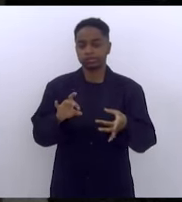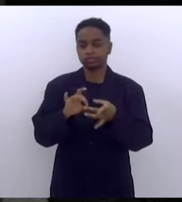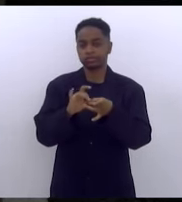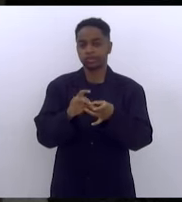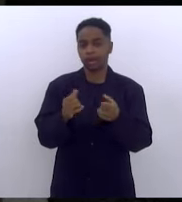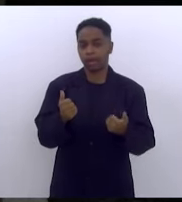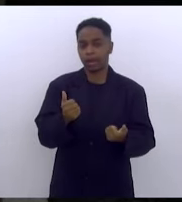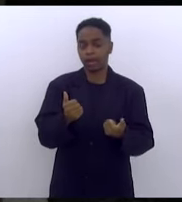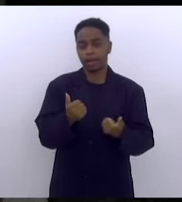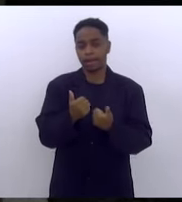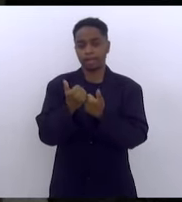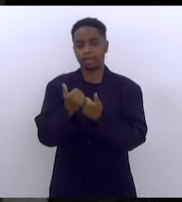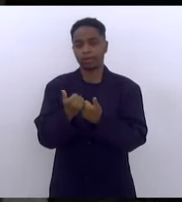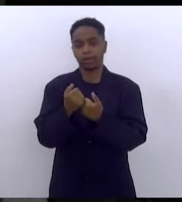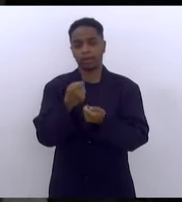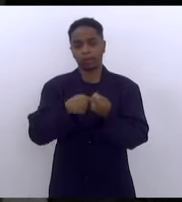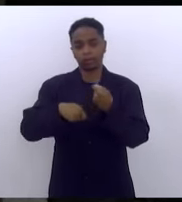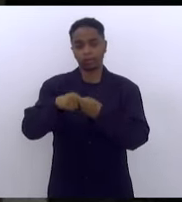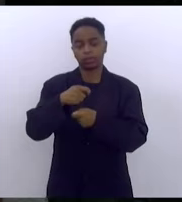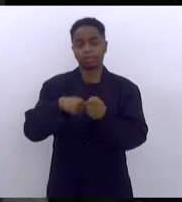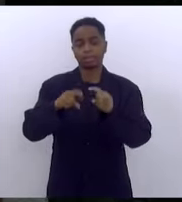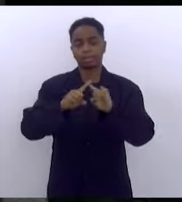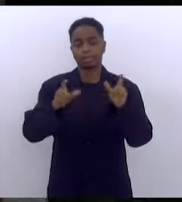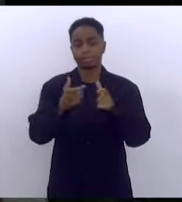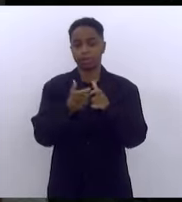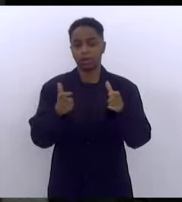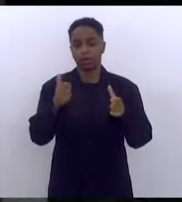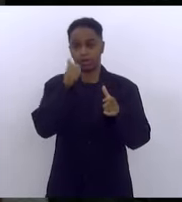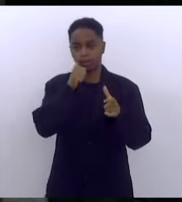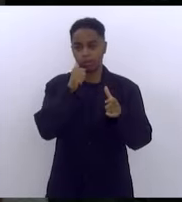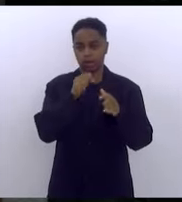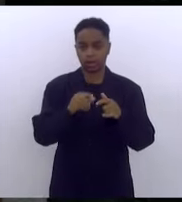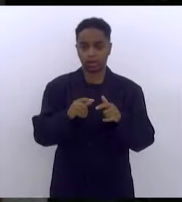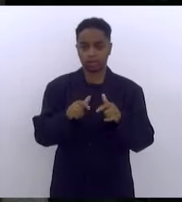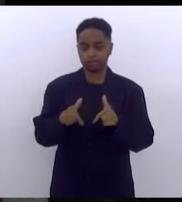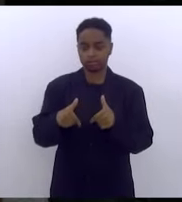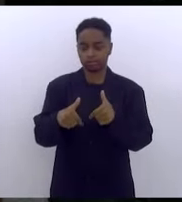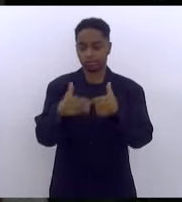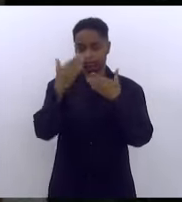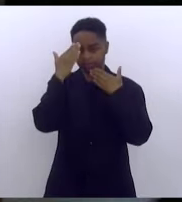todo e que é conduzido majoritariamente pelas mulheres. Muito obrigada.